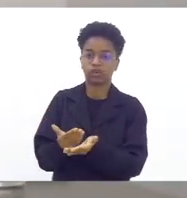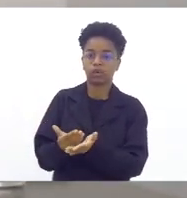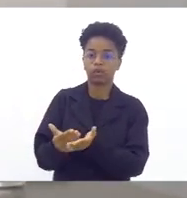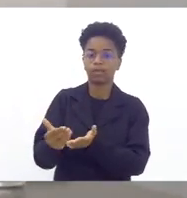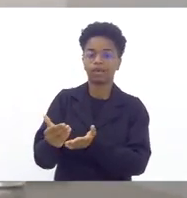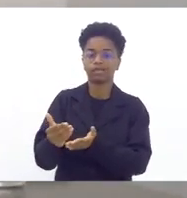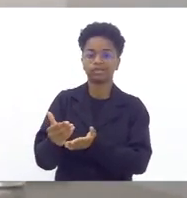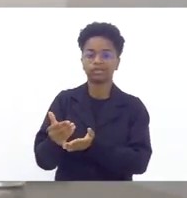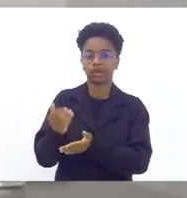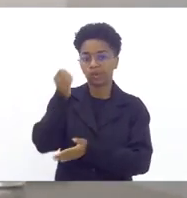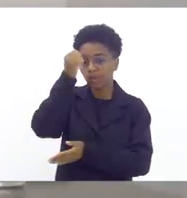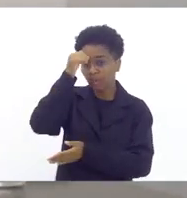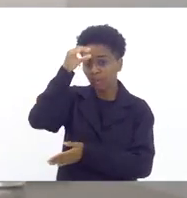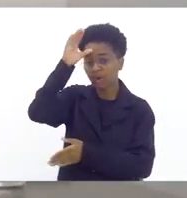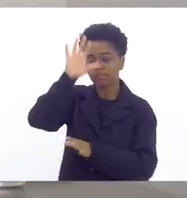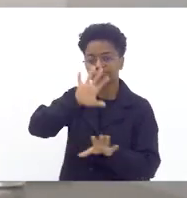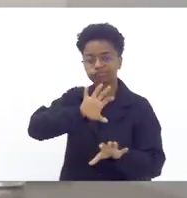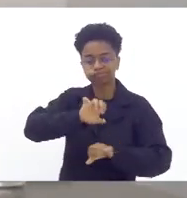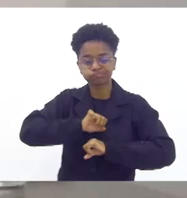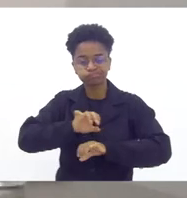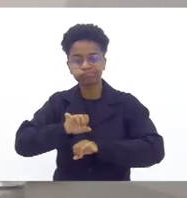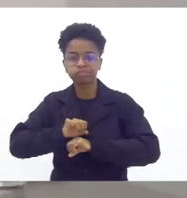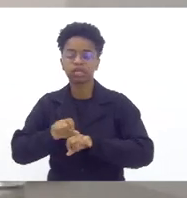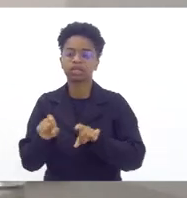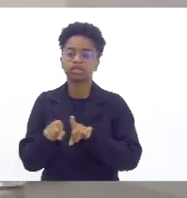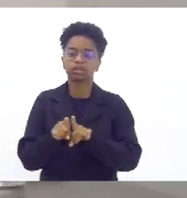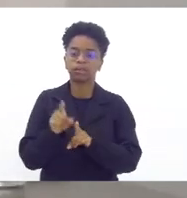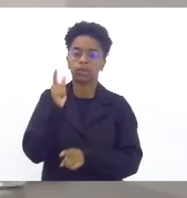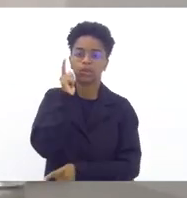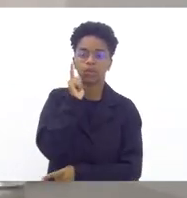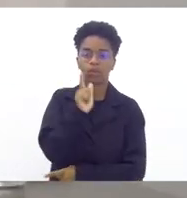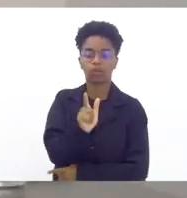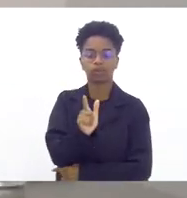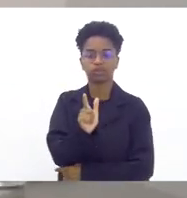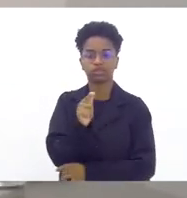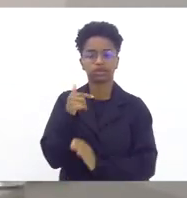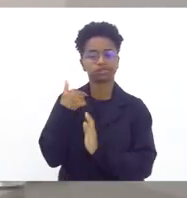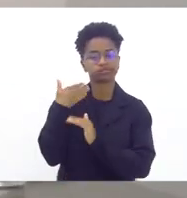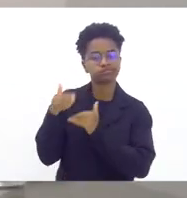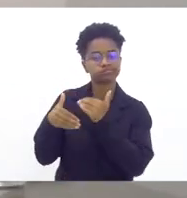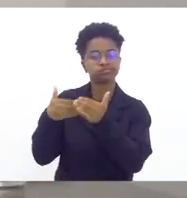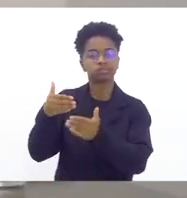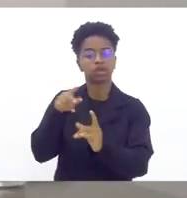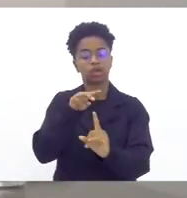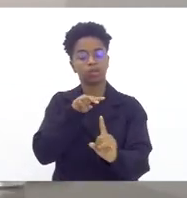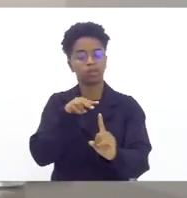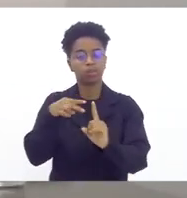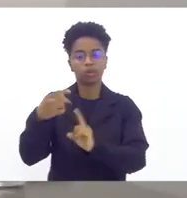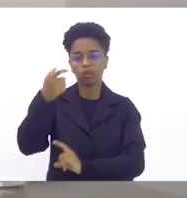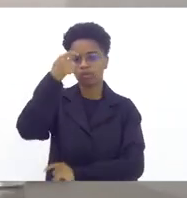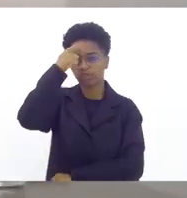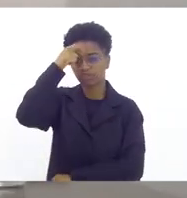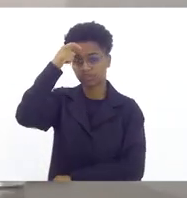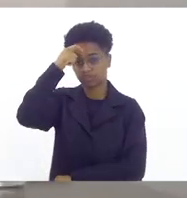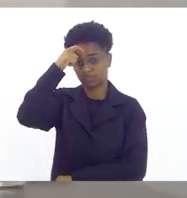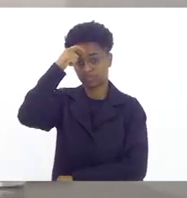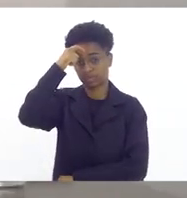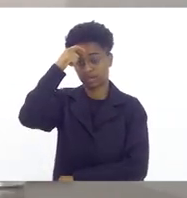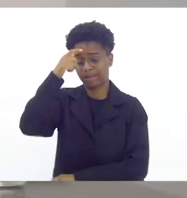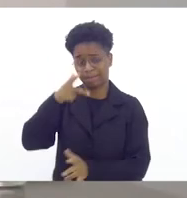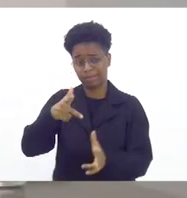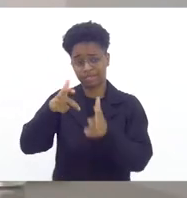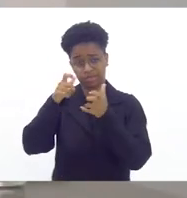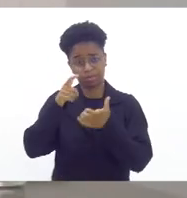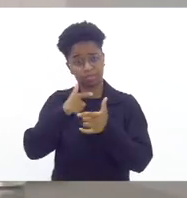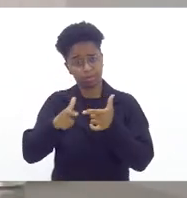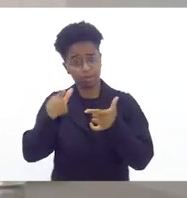desses conhecimentos, na medida que elas conseguem avançar do ponto de vista da consciência de um problema real,